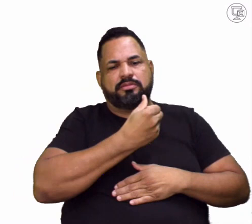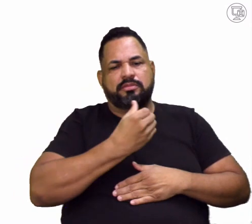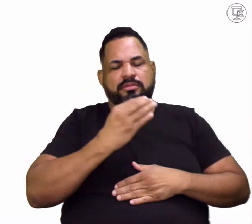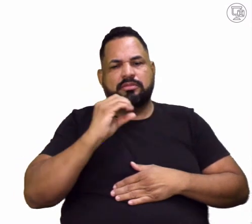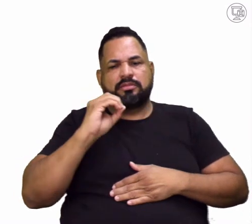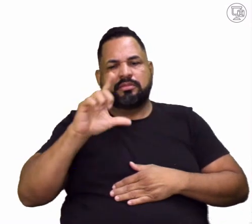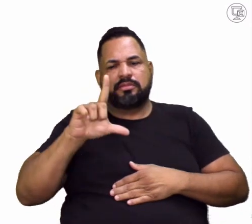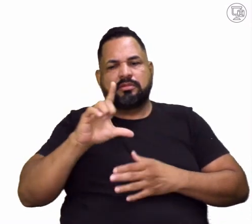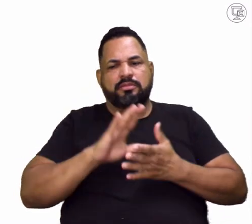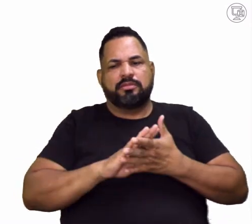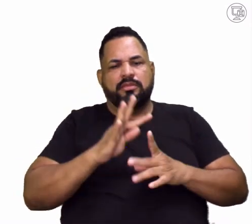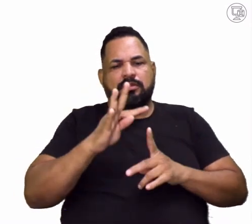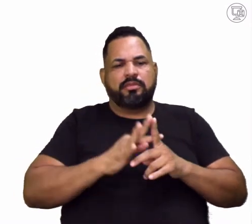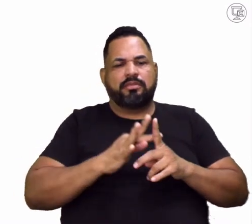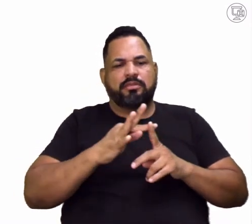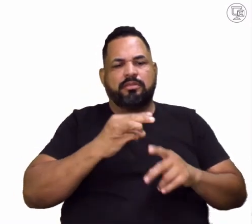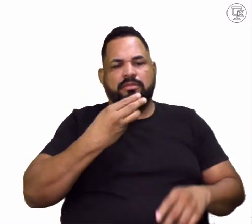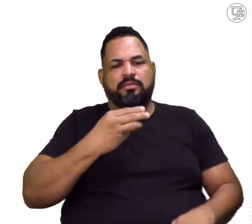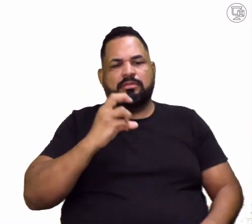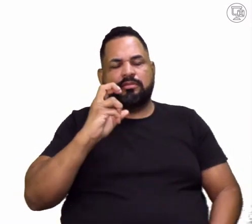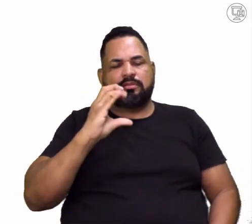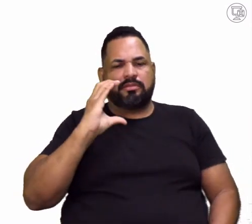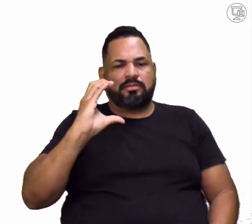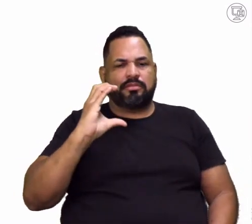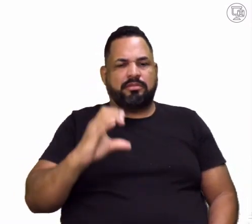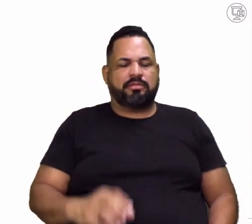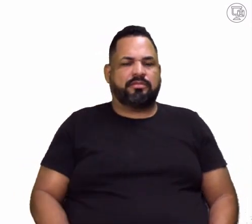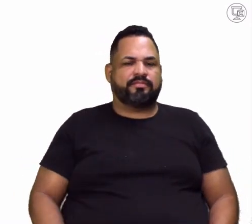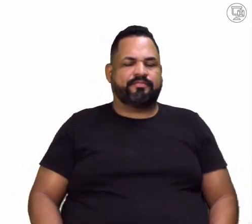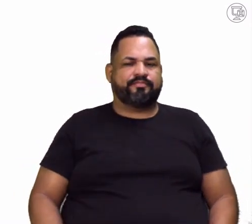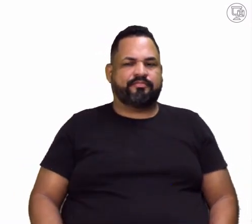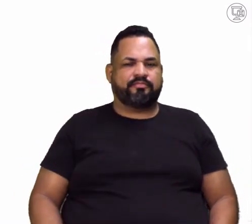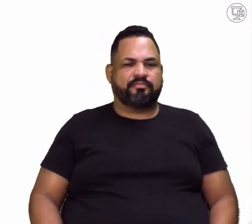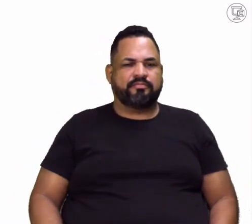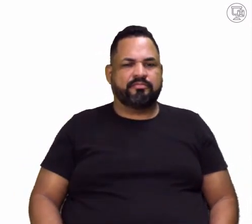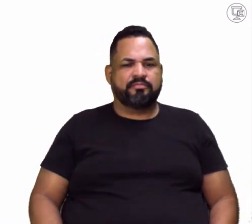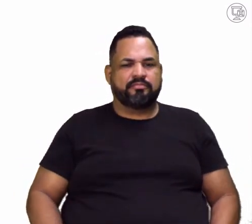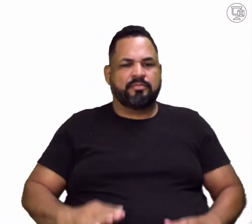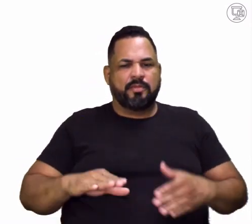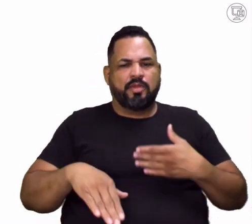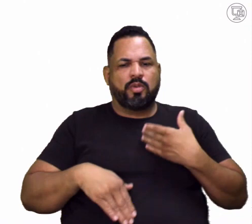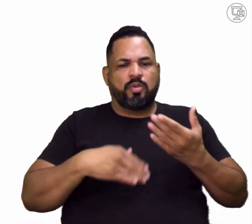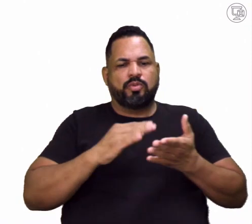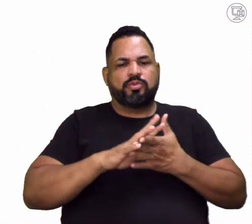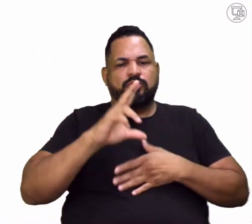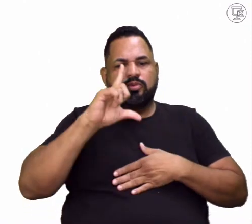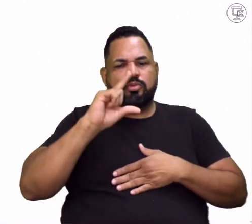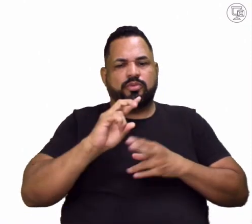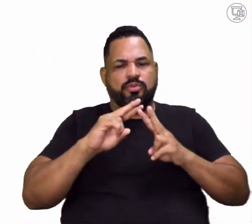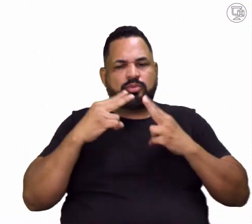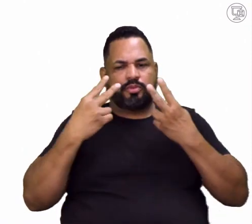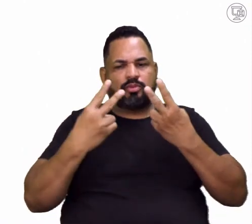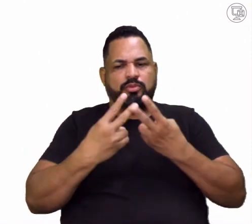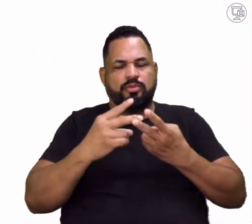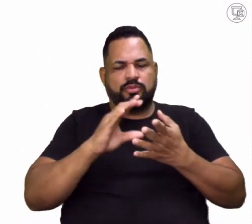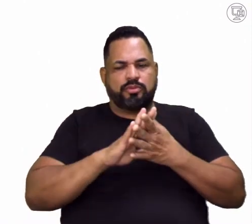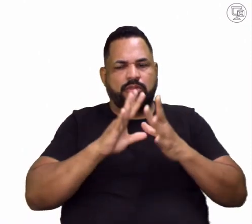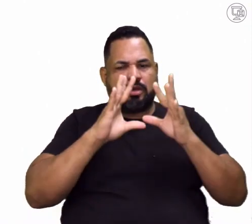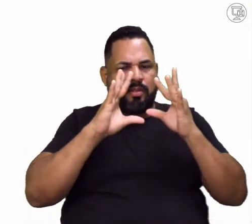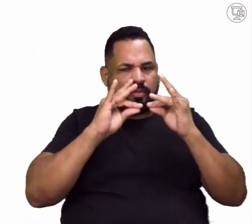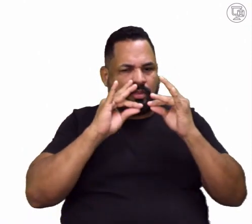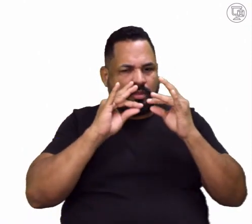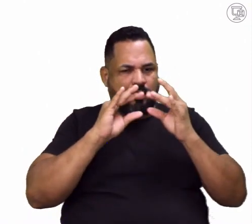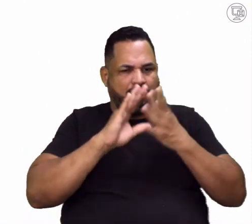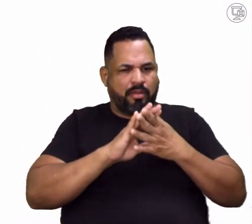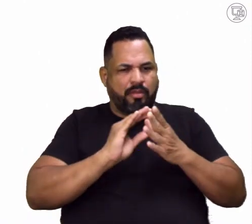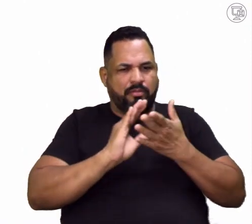está em 35 graus Celsius todos os dias Qual a redução do volume sofrida pelo líquido